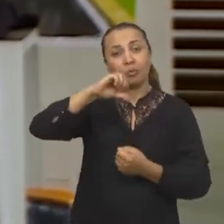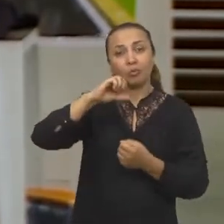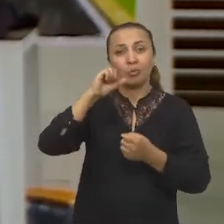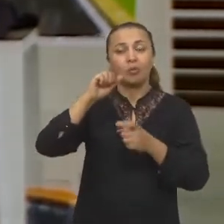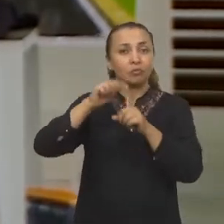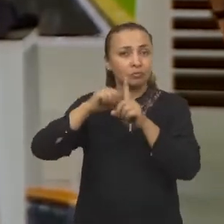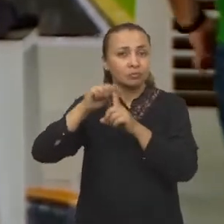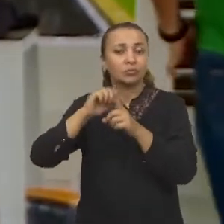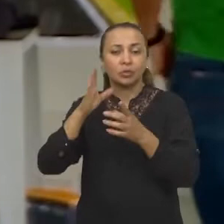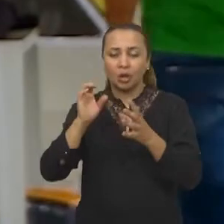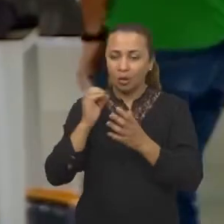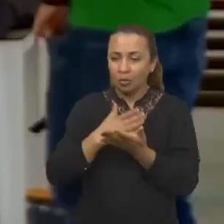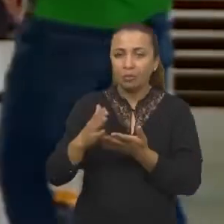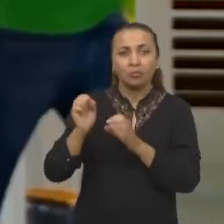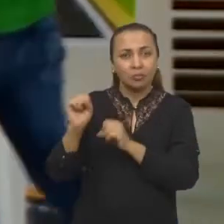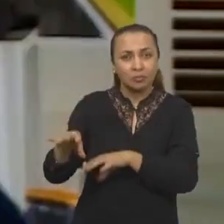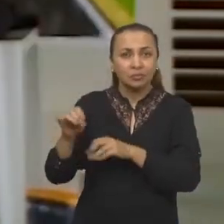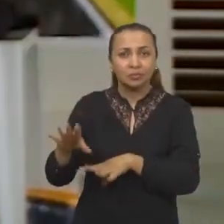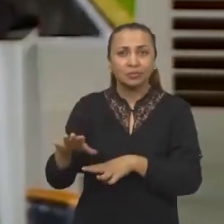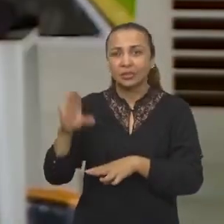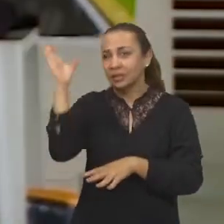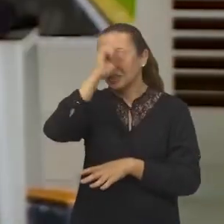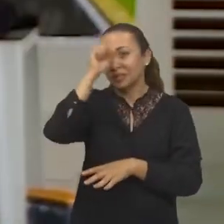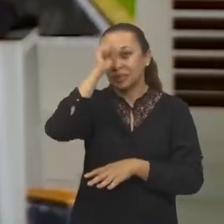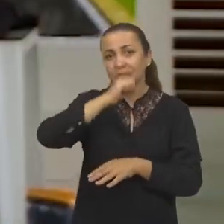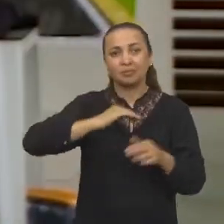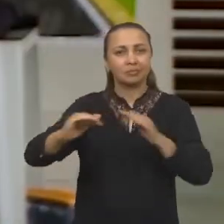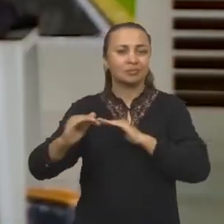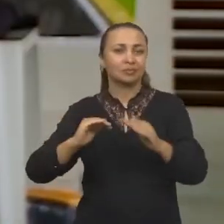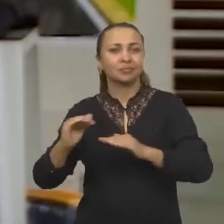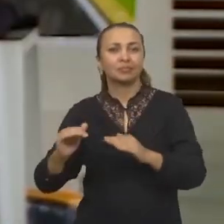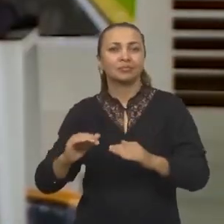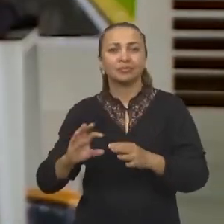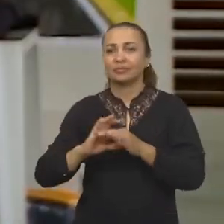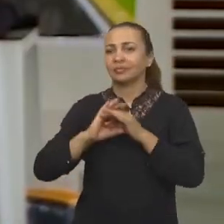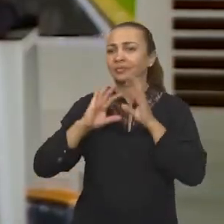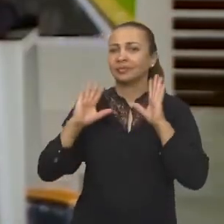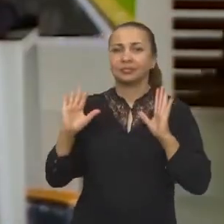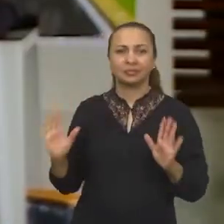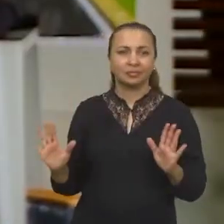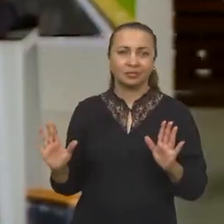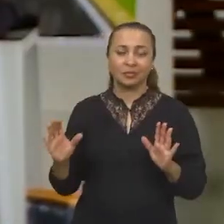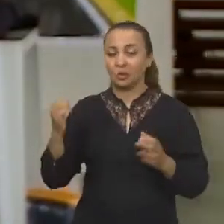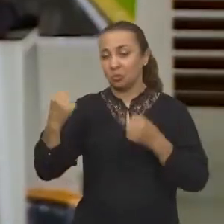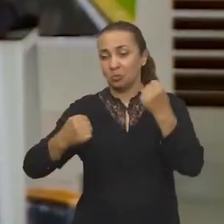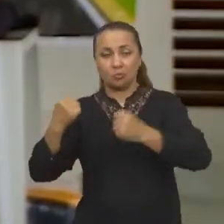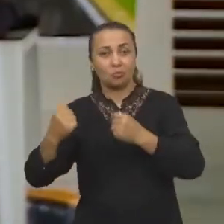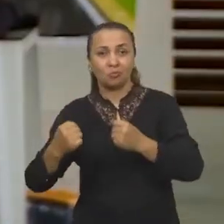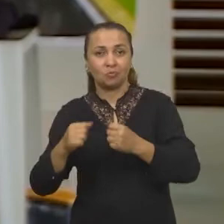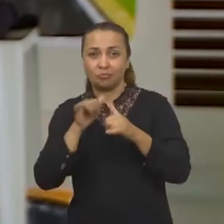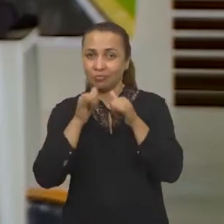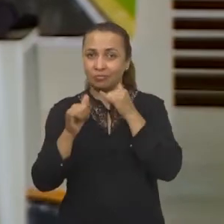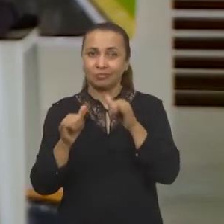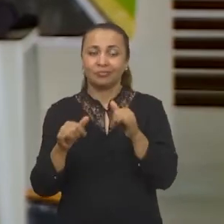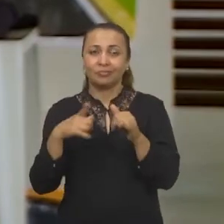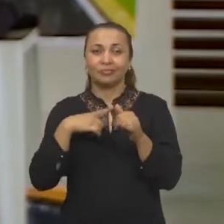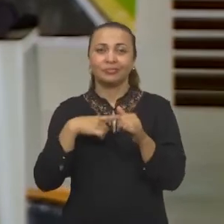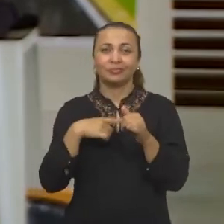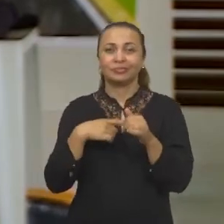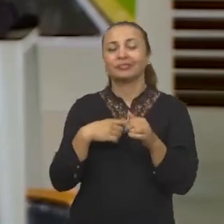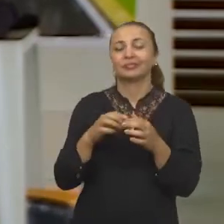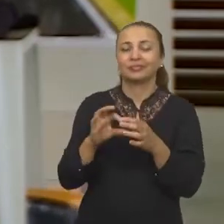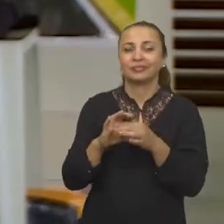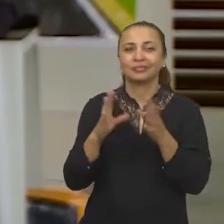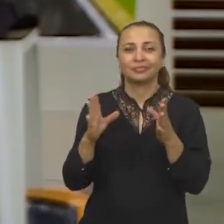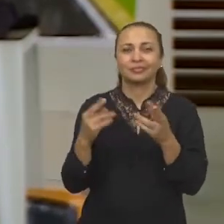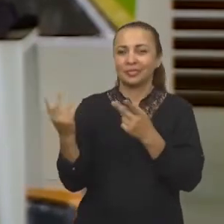aí, aos 9 meses, você já começa a ensinar e essas crianças aprendem a se movimentar. de uma forma independente no carrinho motorizado, e aí